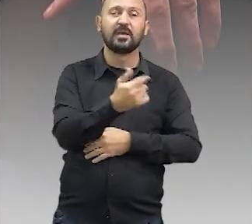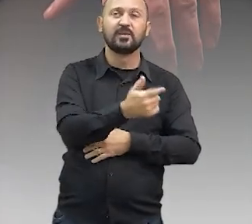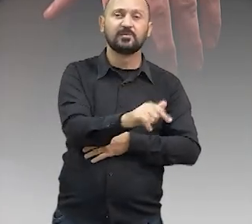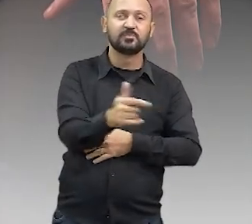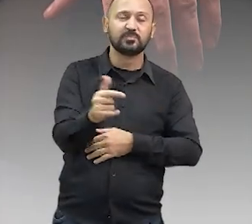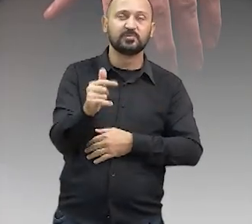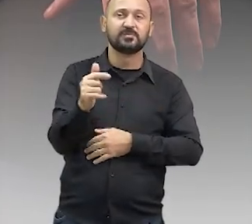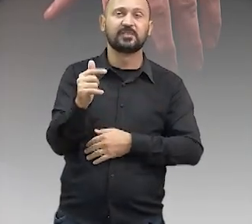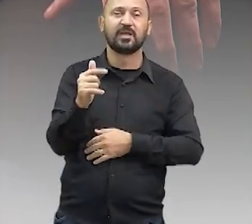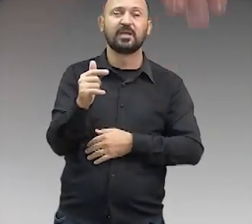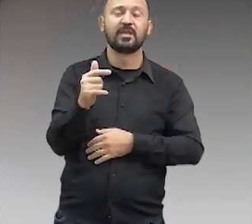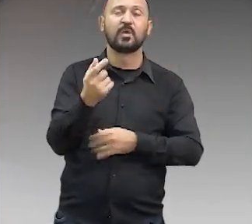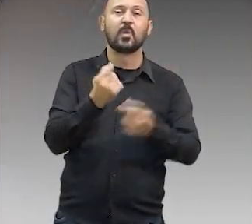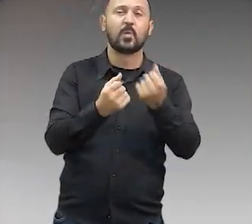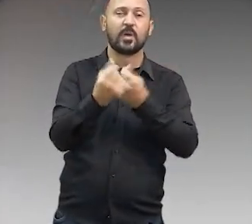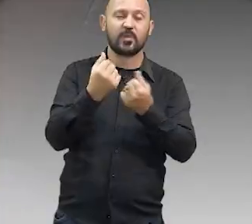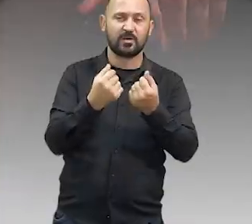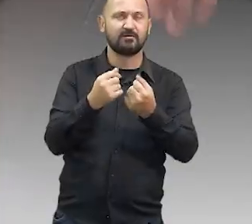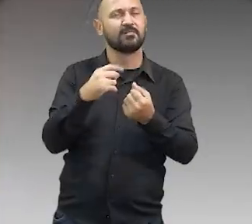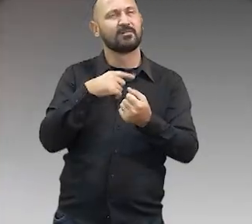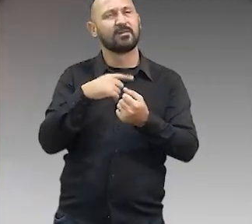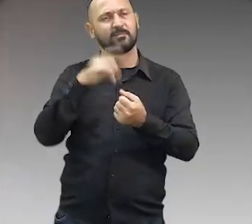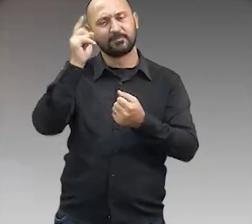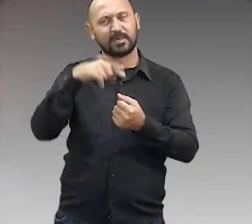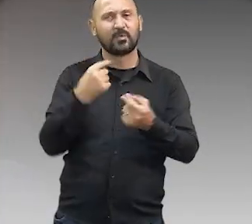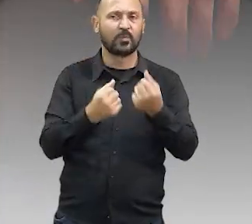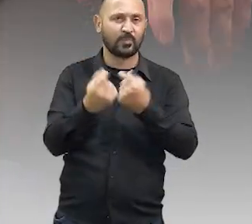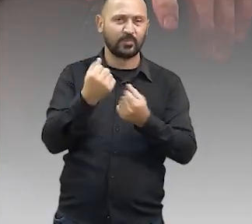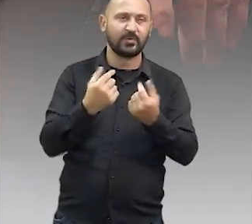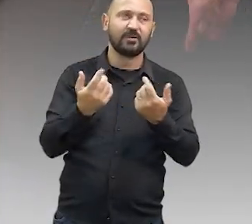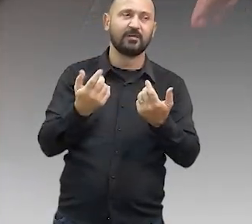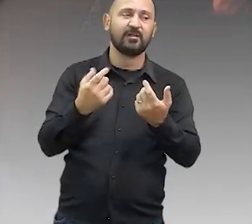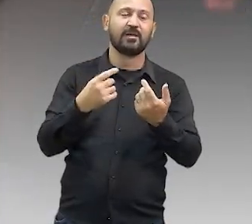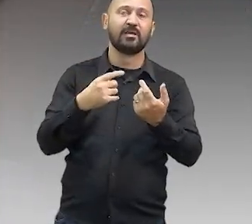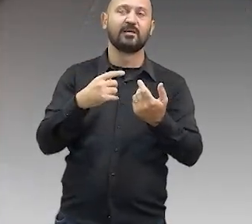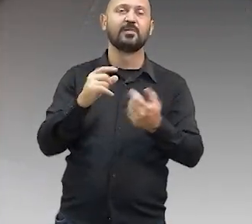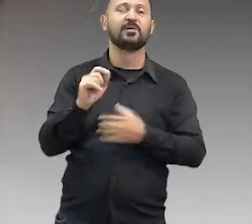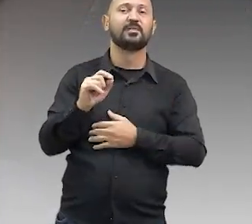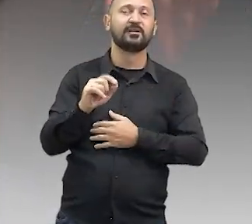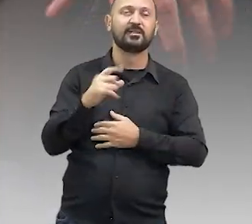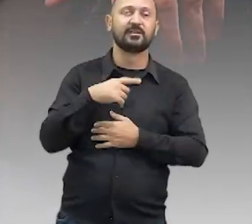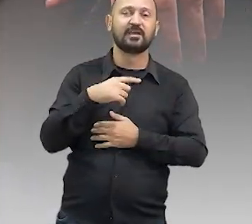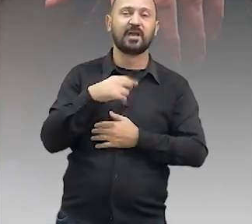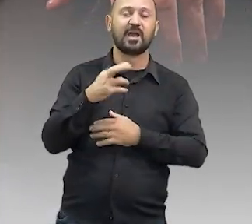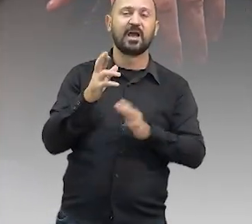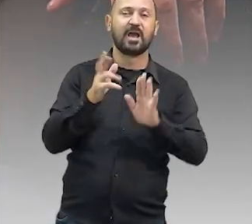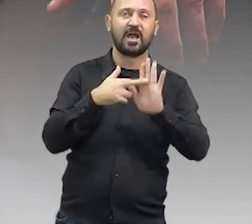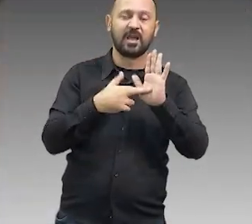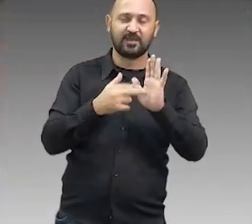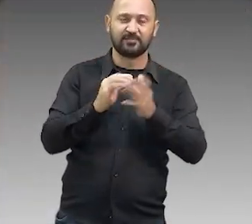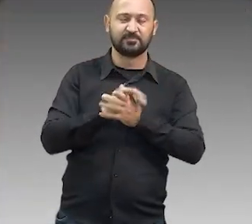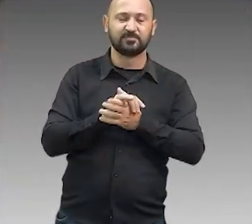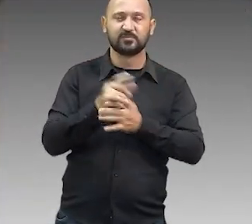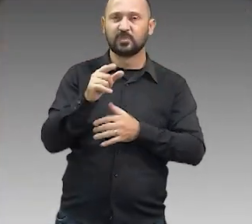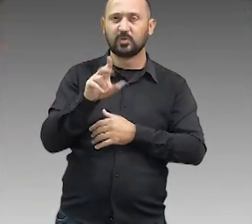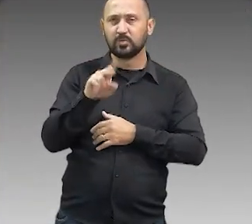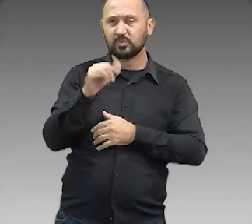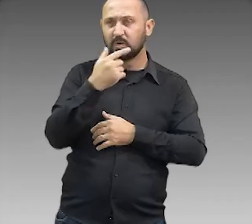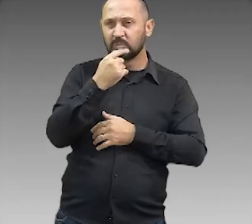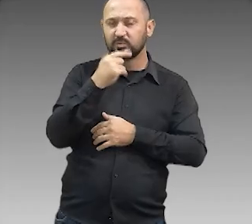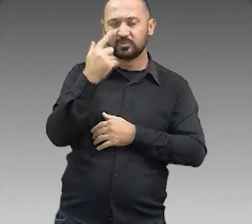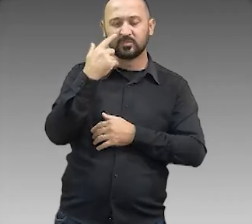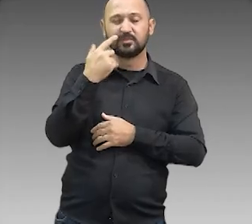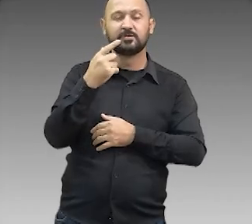para quem não tem o poder econômico. Porque quem manda é o poder econômico é que dita as regras, né? E o senhor chegou